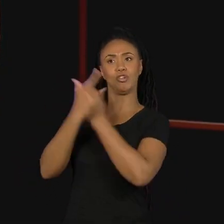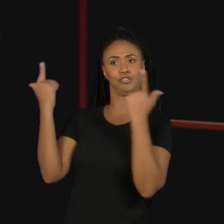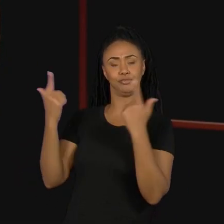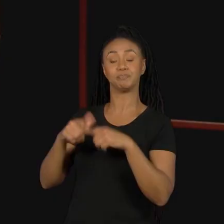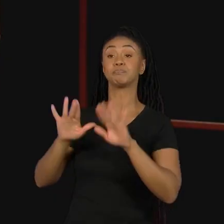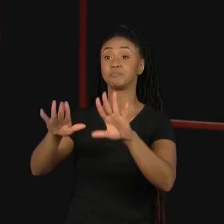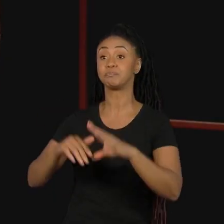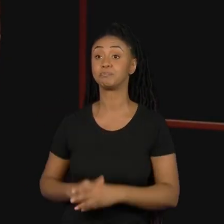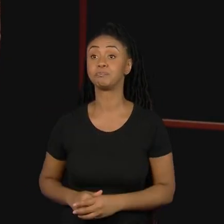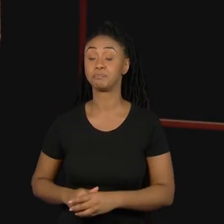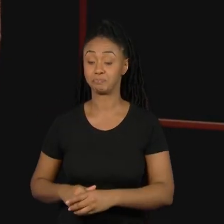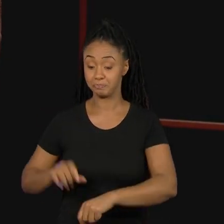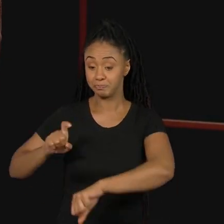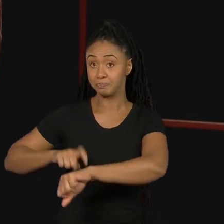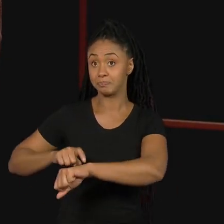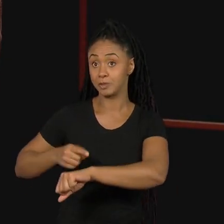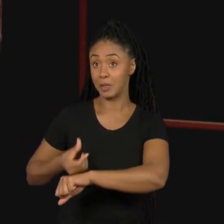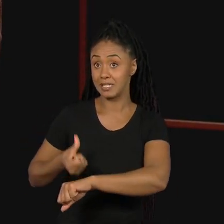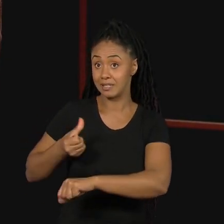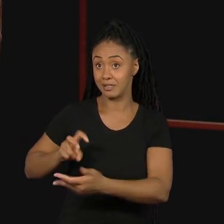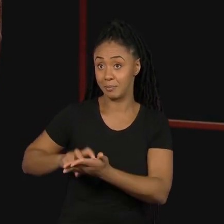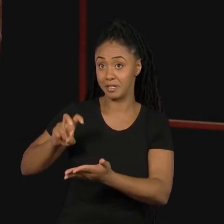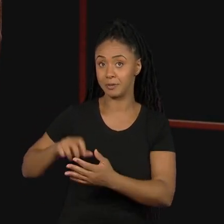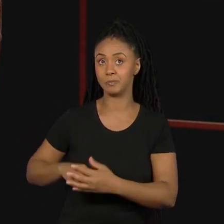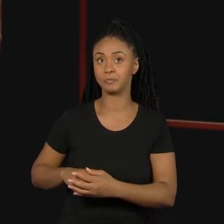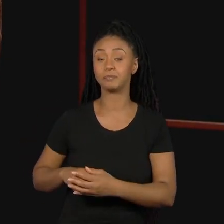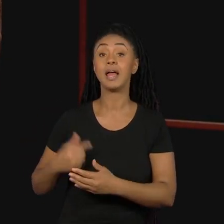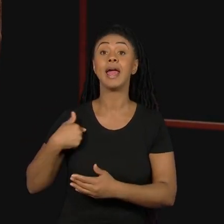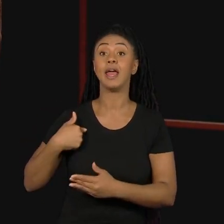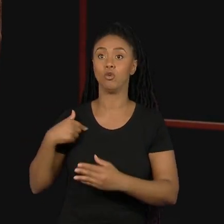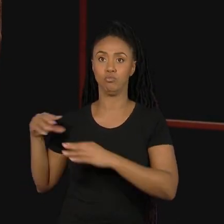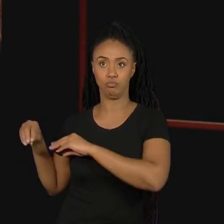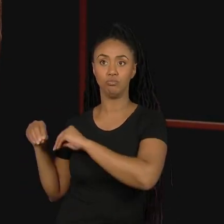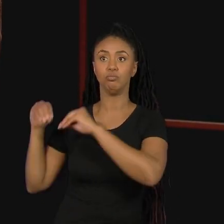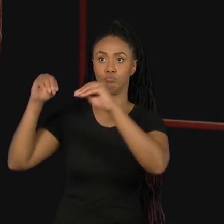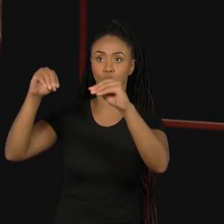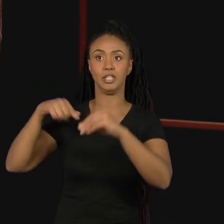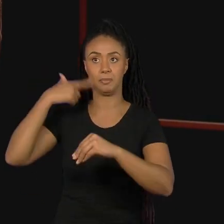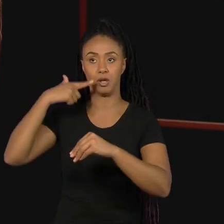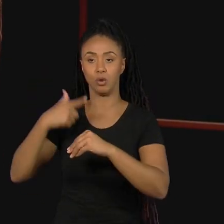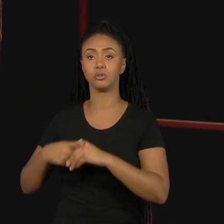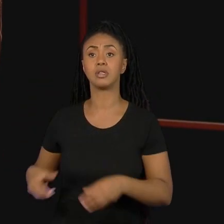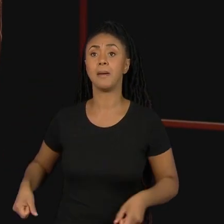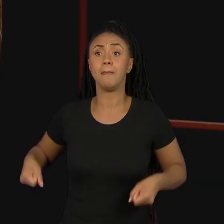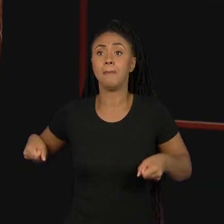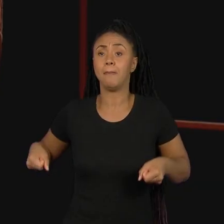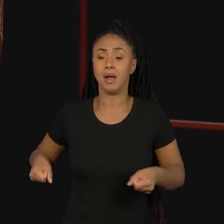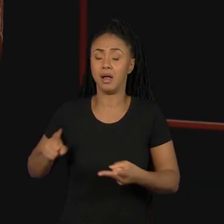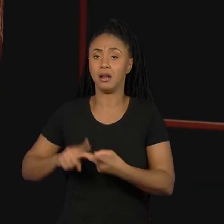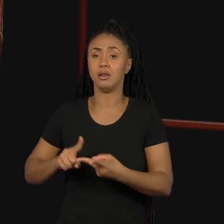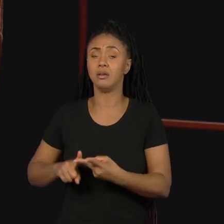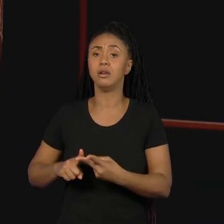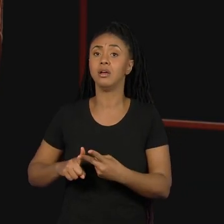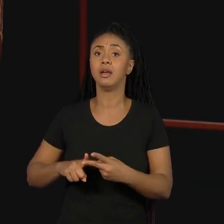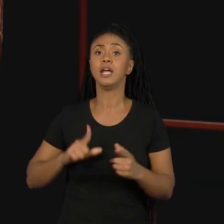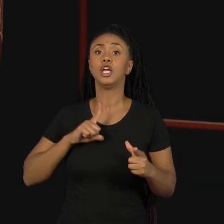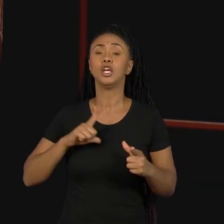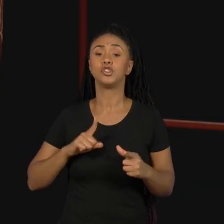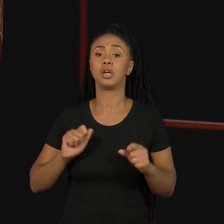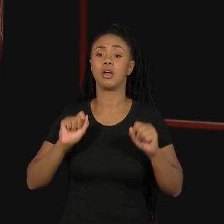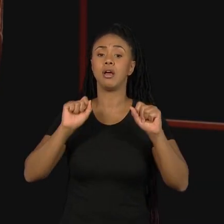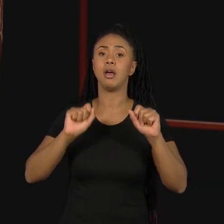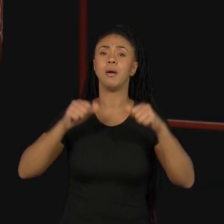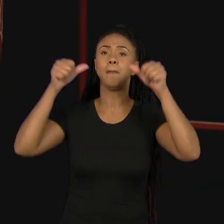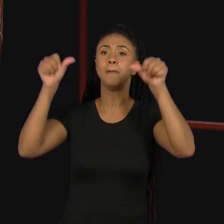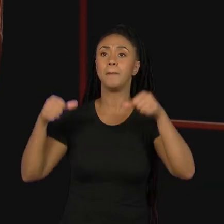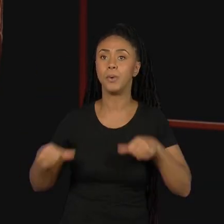manhã, a minha mudança era uma mala com os postos que eu tinha que vender lá e uma bolsinha de roupa.